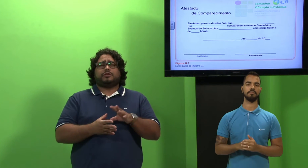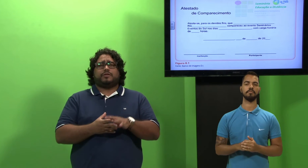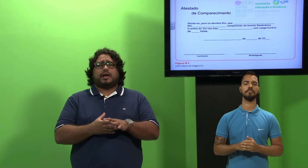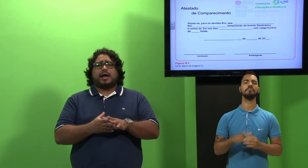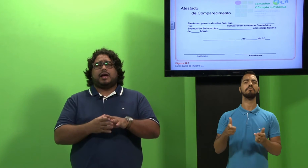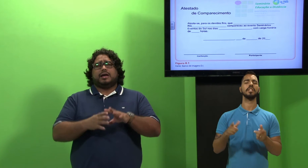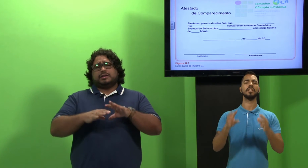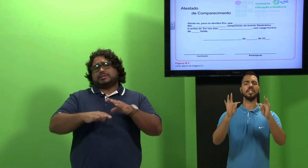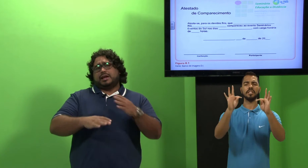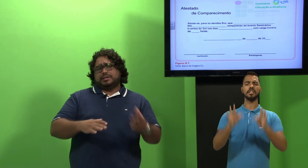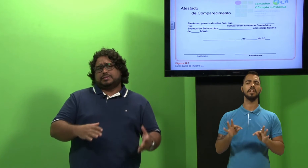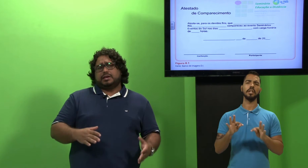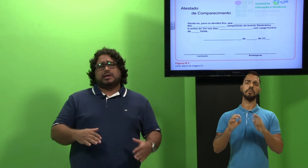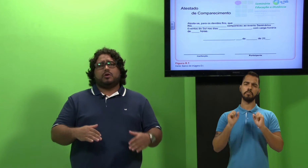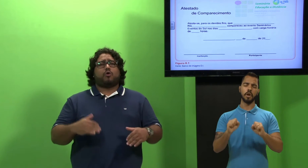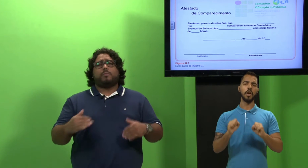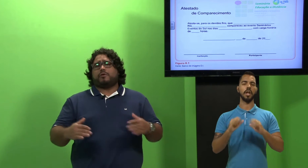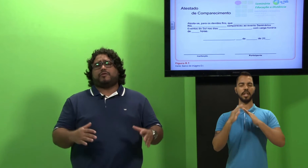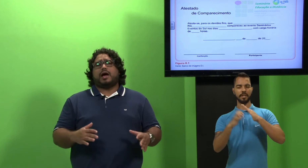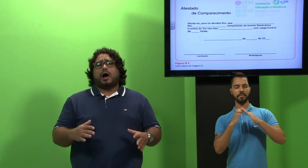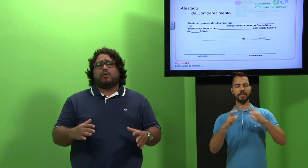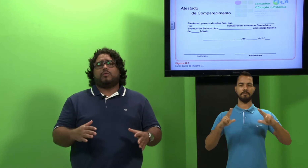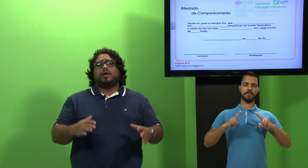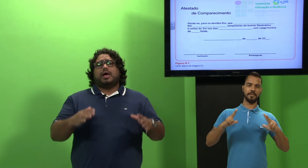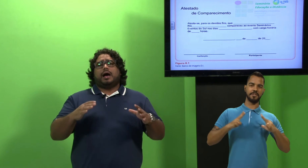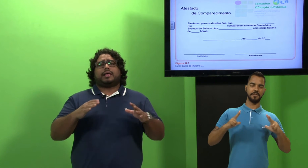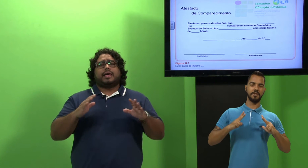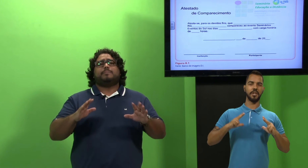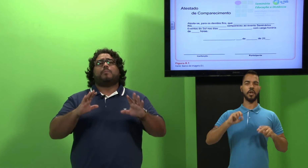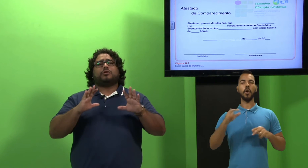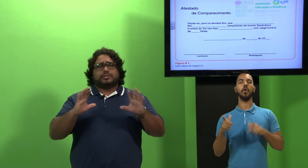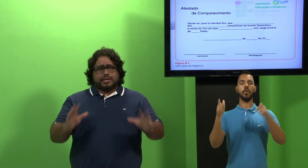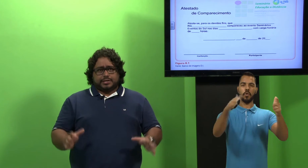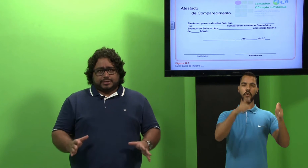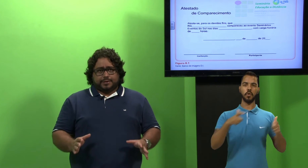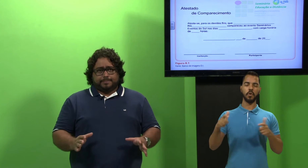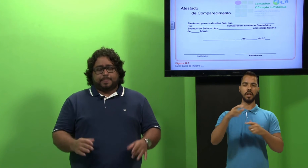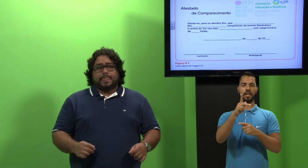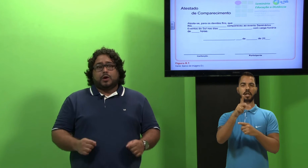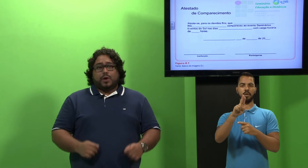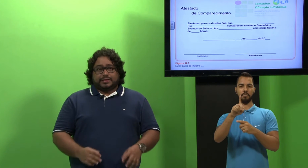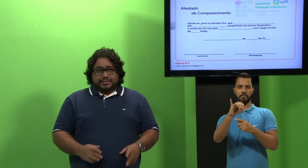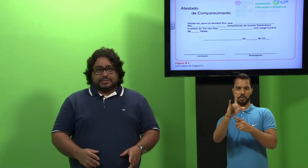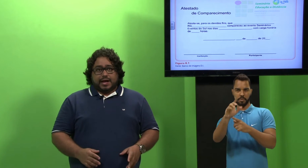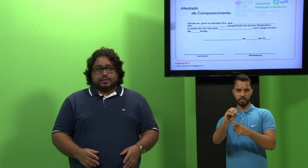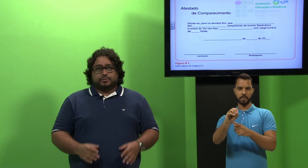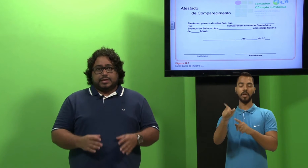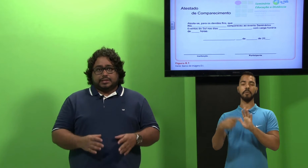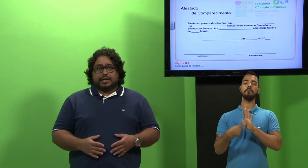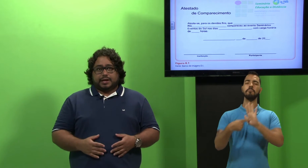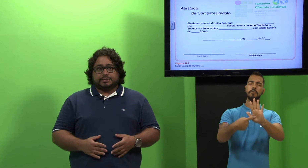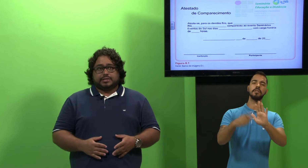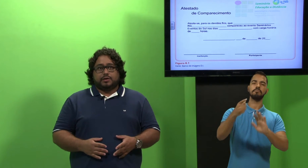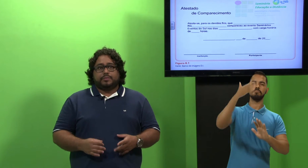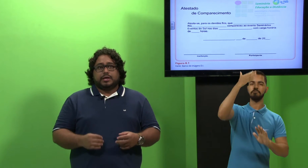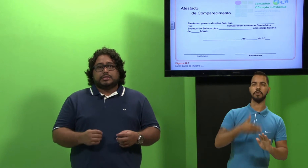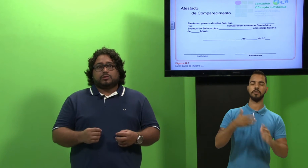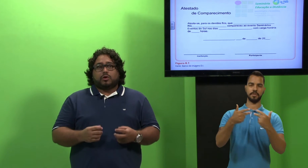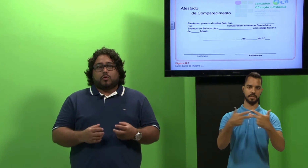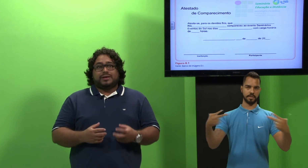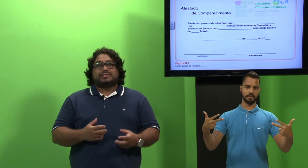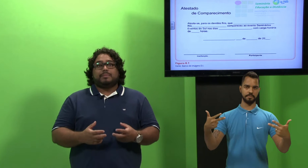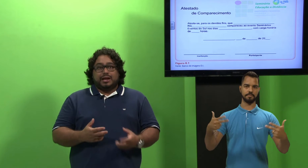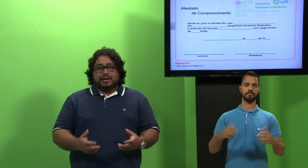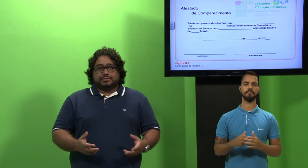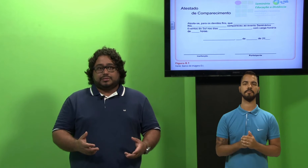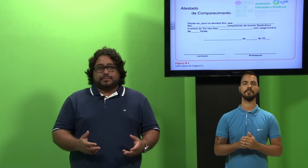de justificar, esclarecer ou comprovar algo a quem possa interessar. O atestado e a declaração